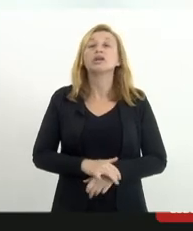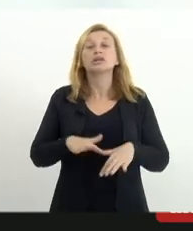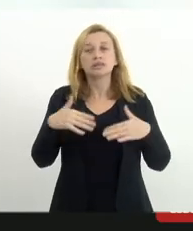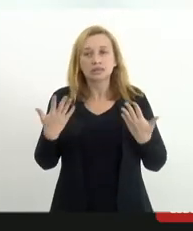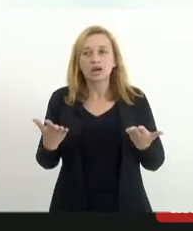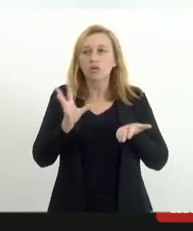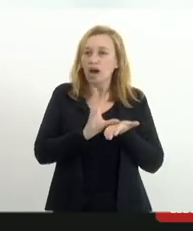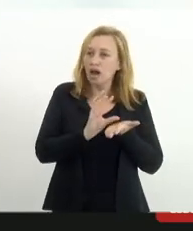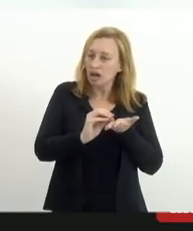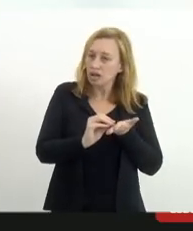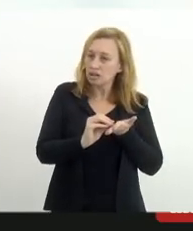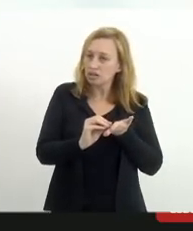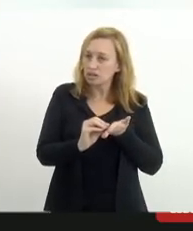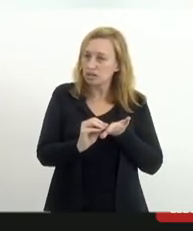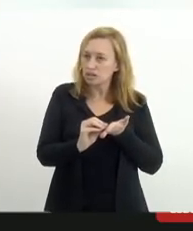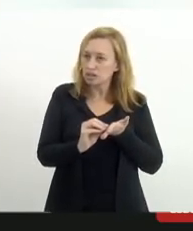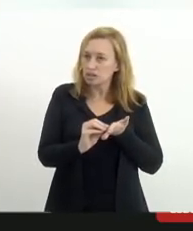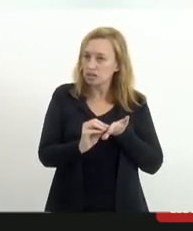Então, a ata fica por conta